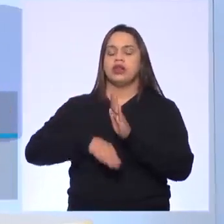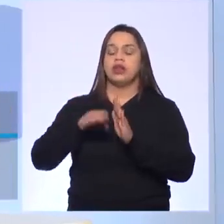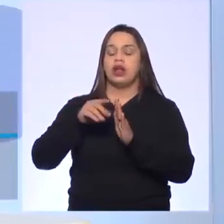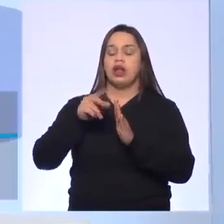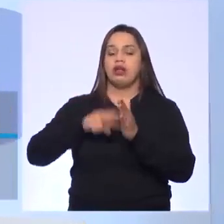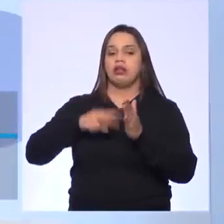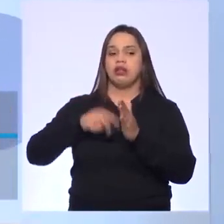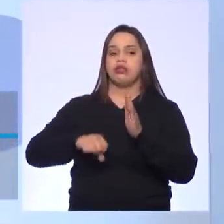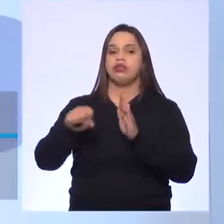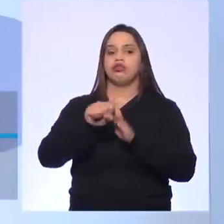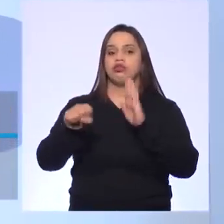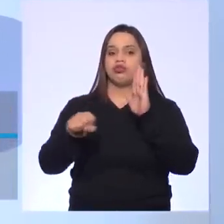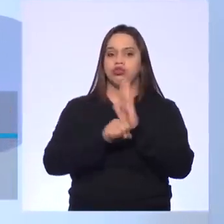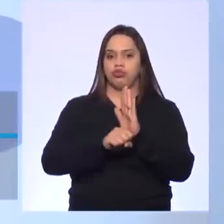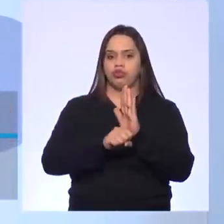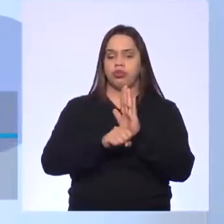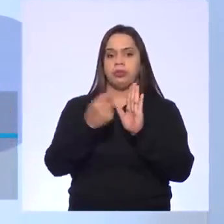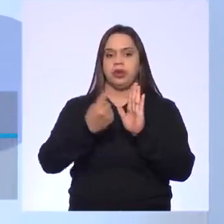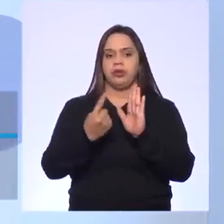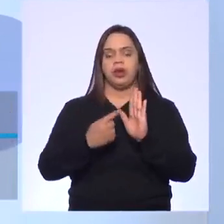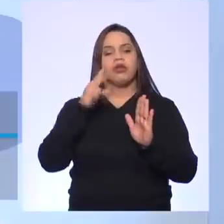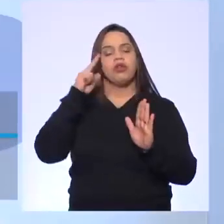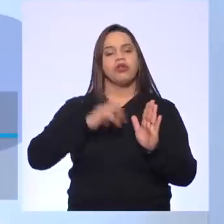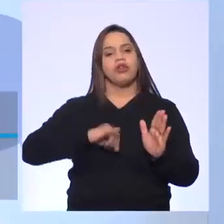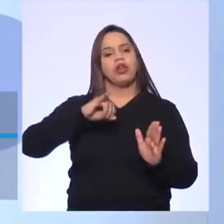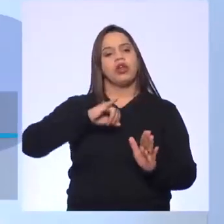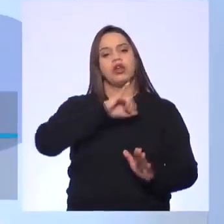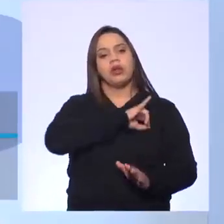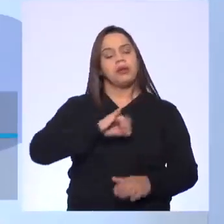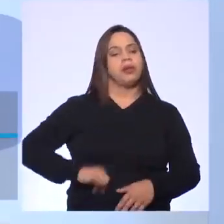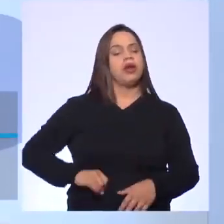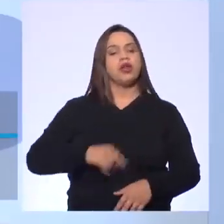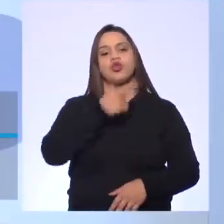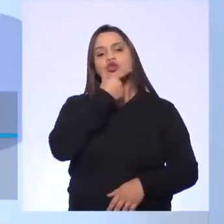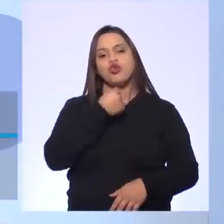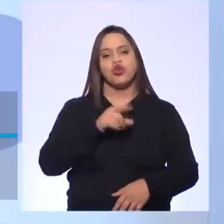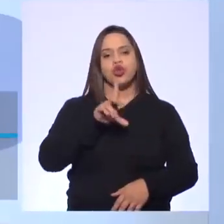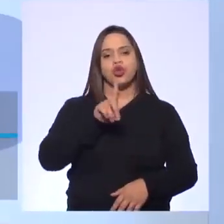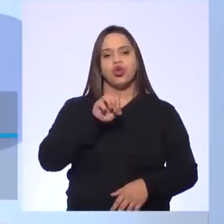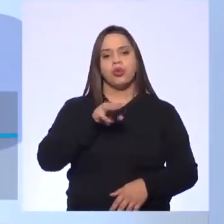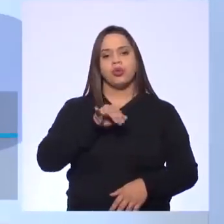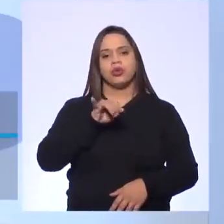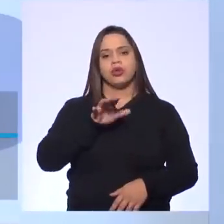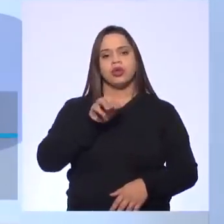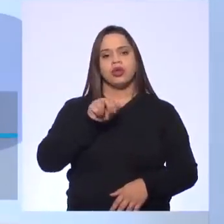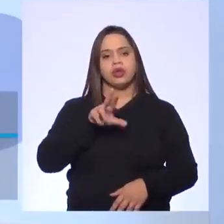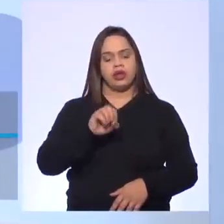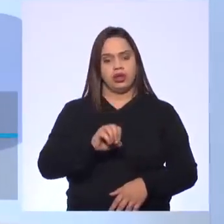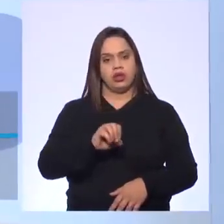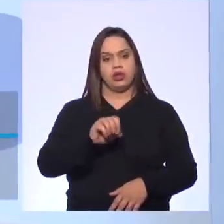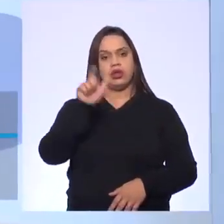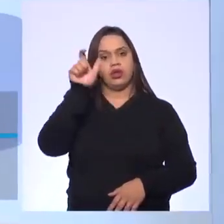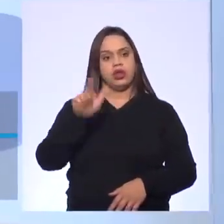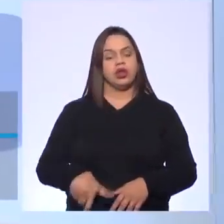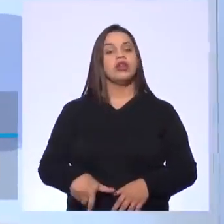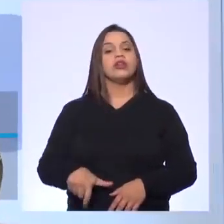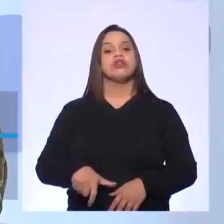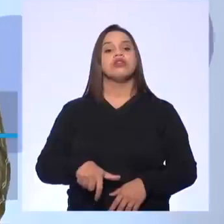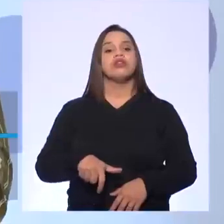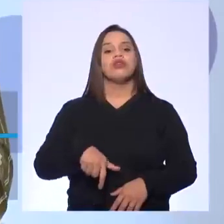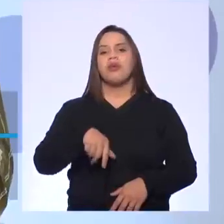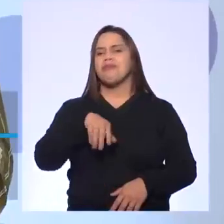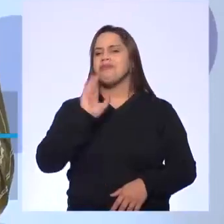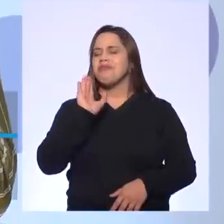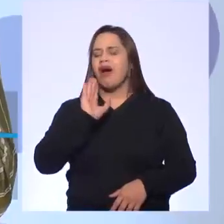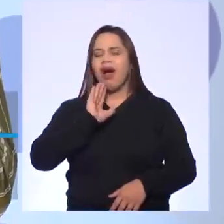imperador Domiciano. E esse imperador foi um dos mais cruéis da